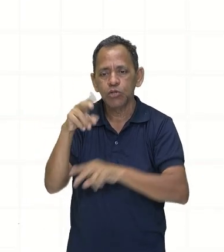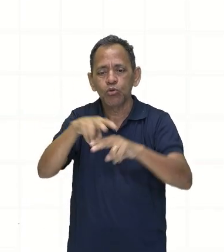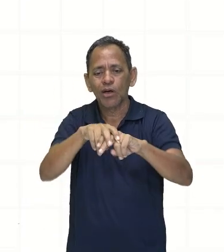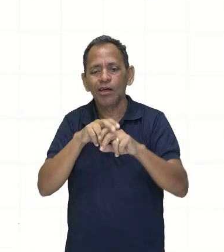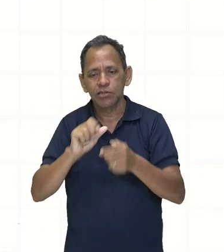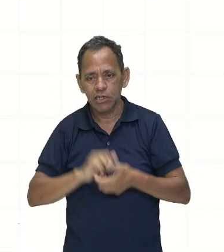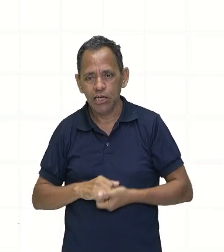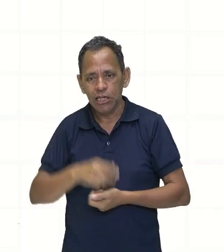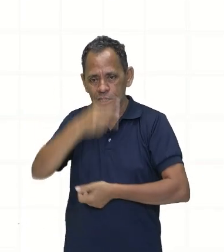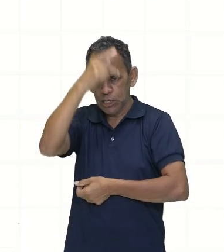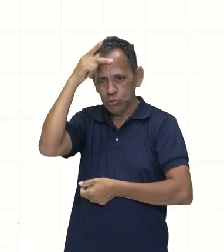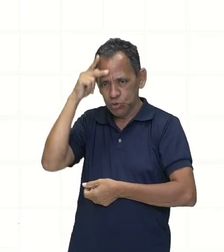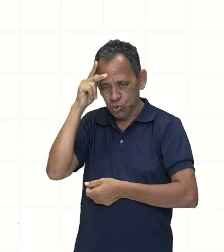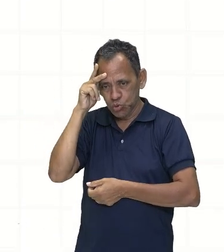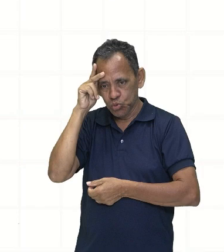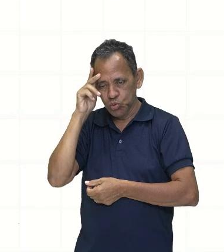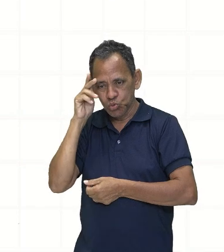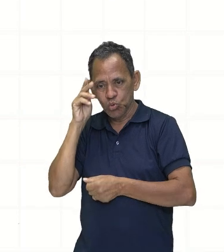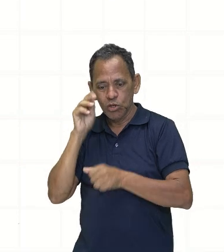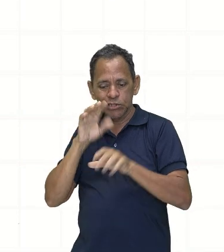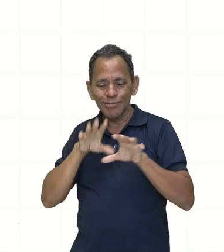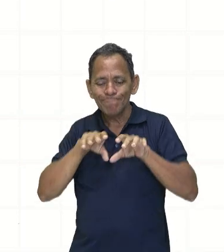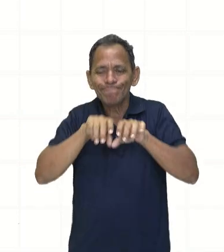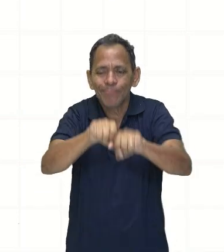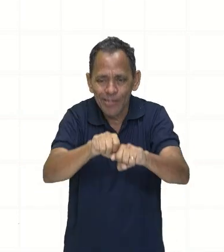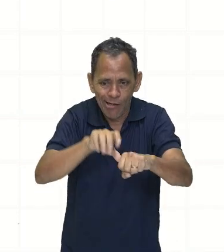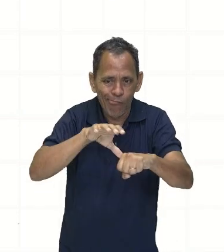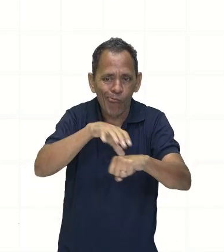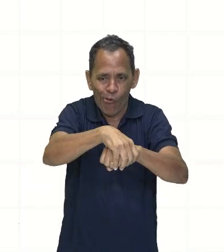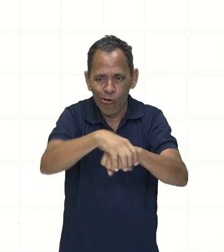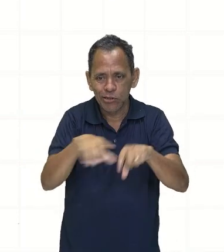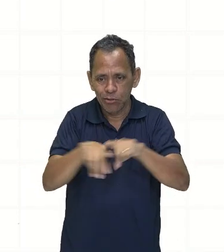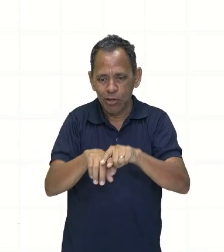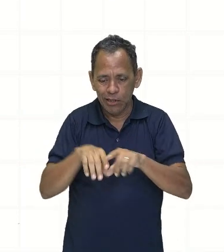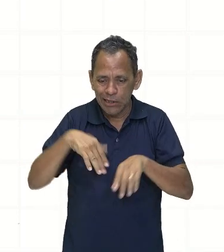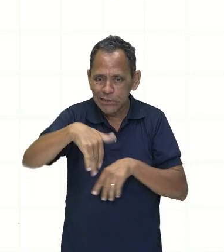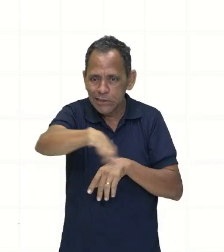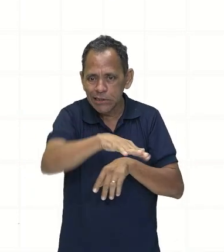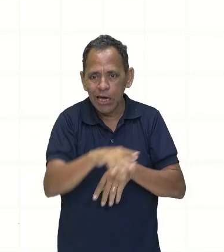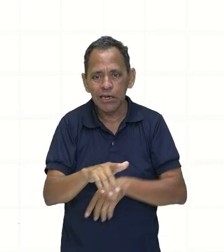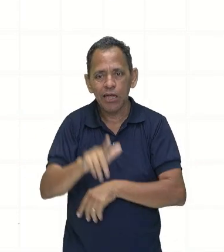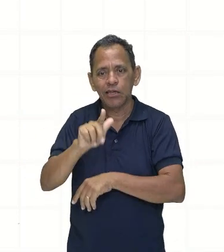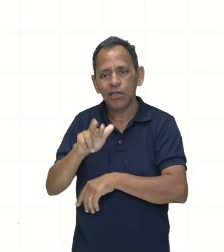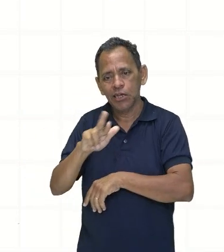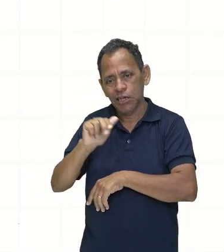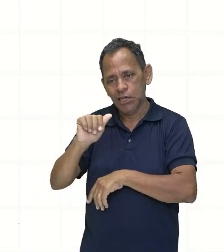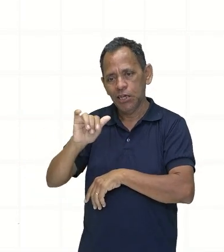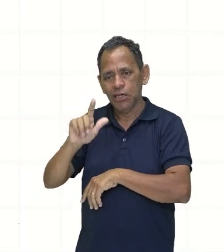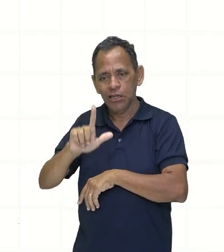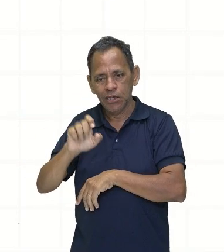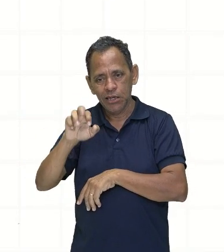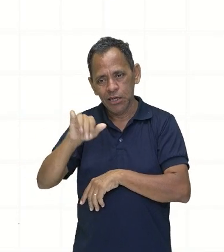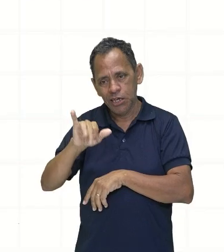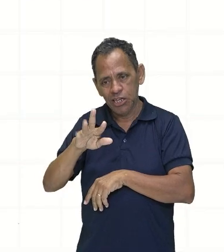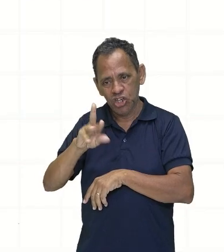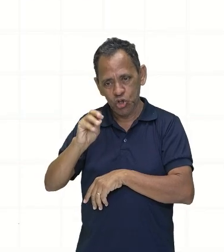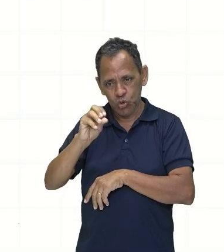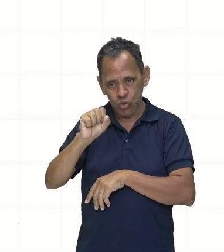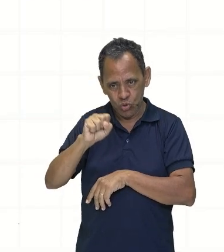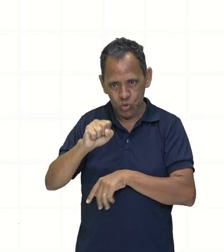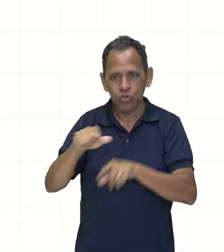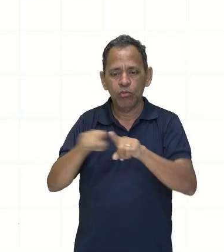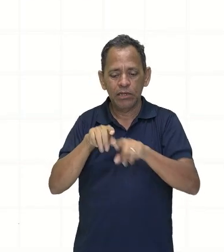acabam tomando posse daquelas terras e muitas das vezes de forma ilegal, né? E que são